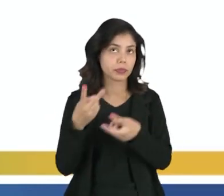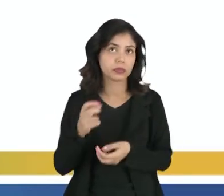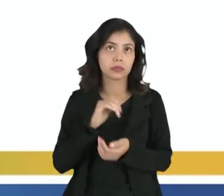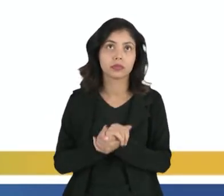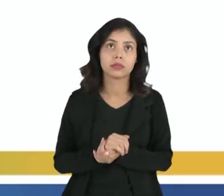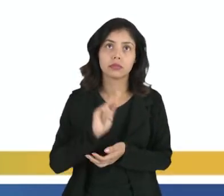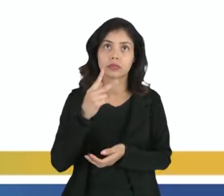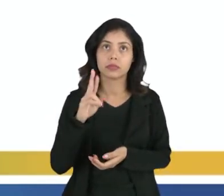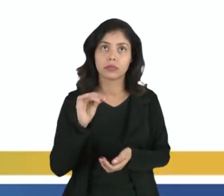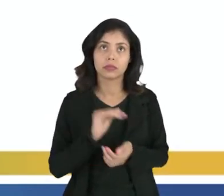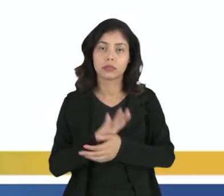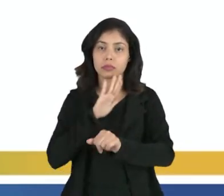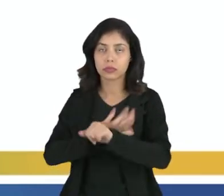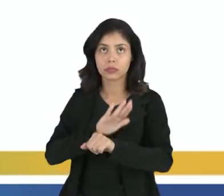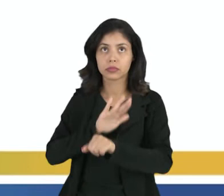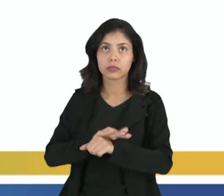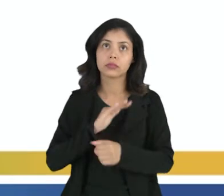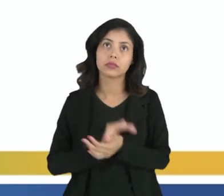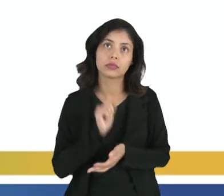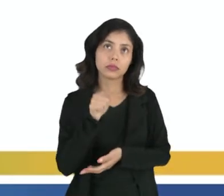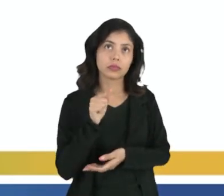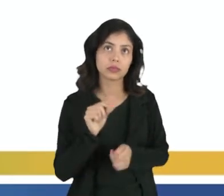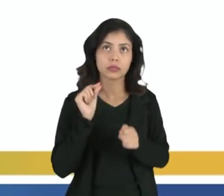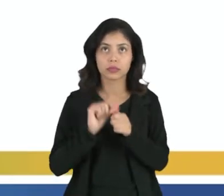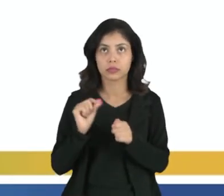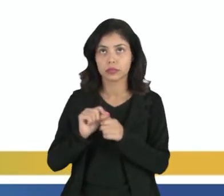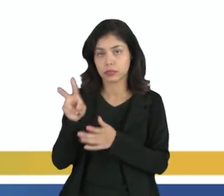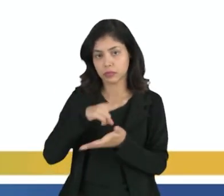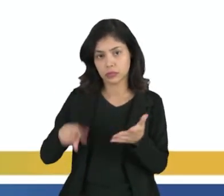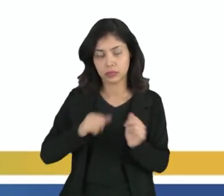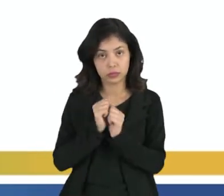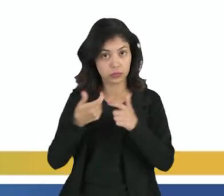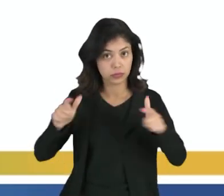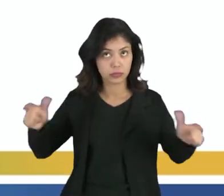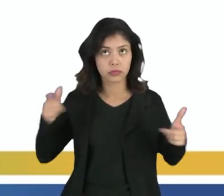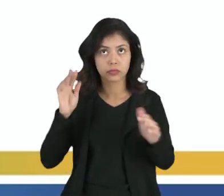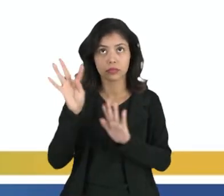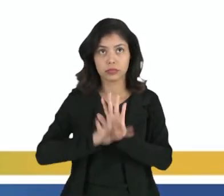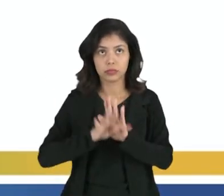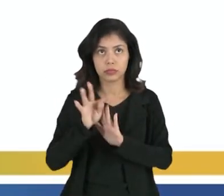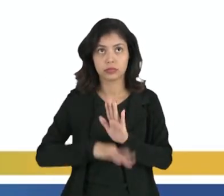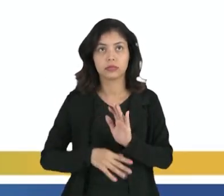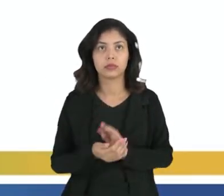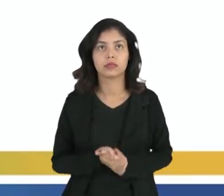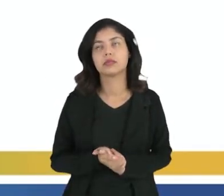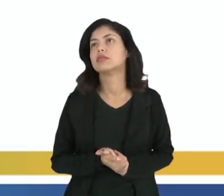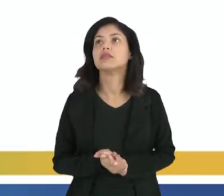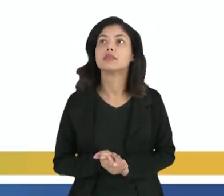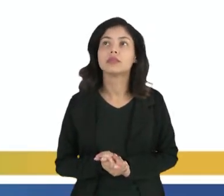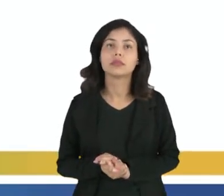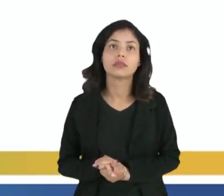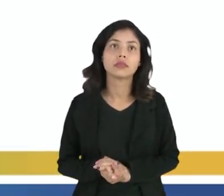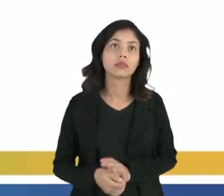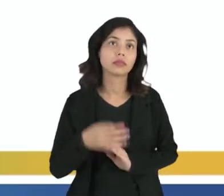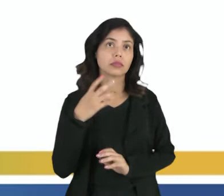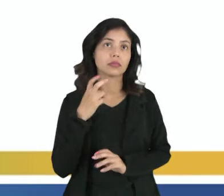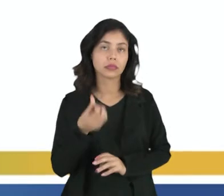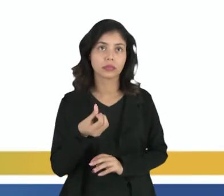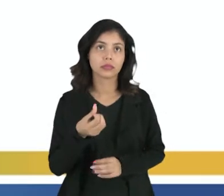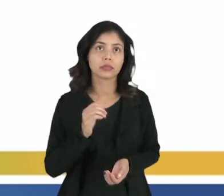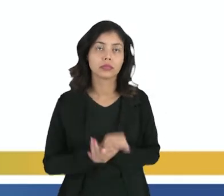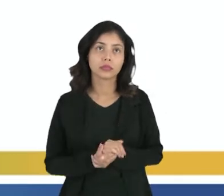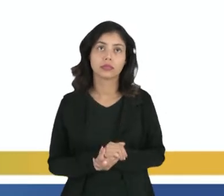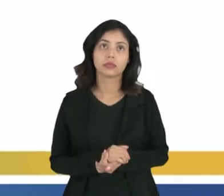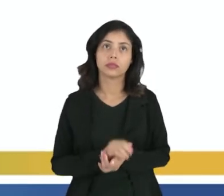suas hipóteses ajudará você a fazer uma leitura mais ampla do texto. Dica número